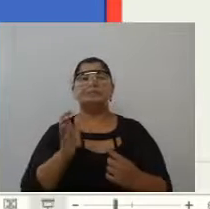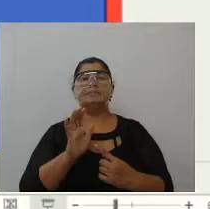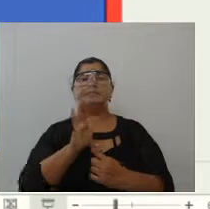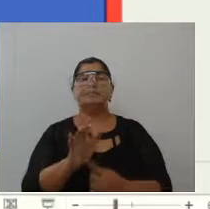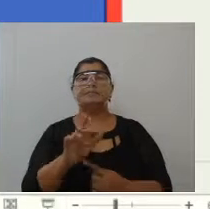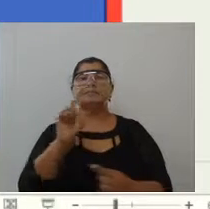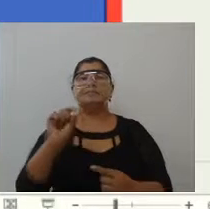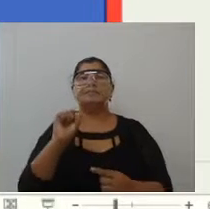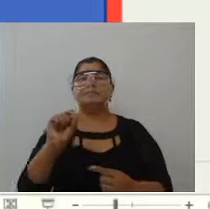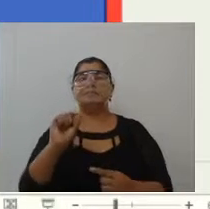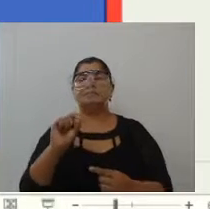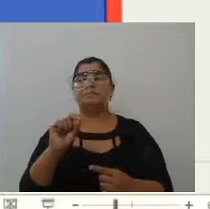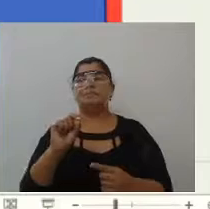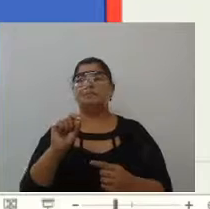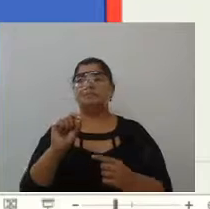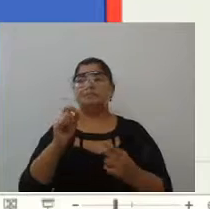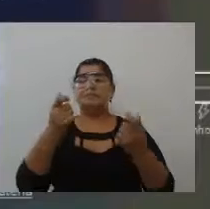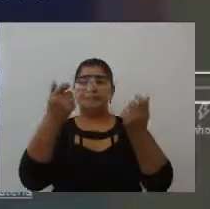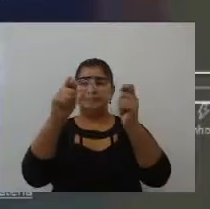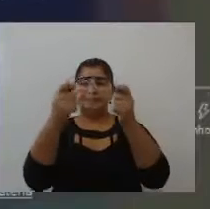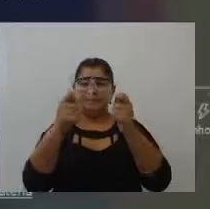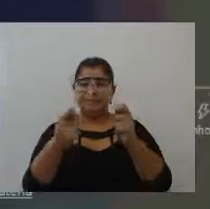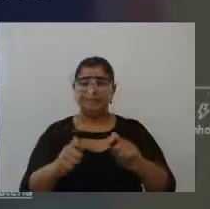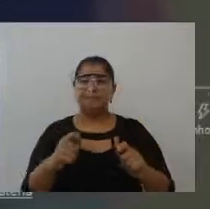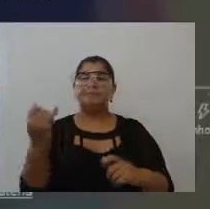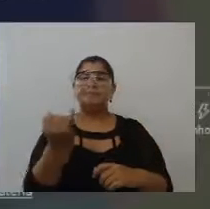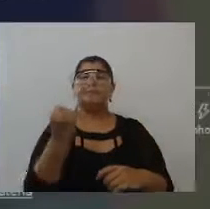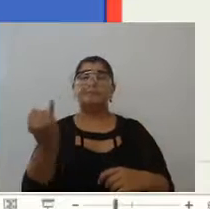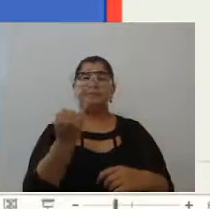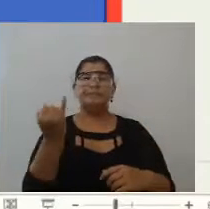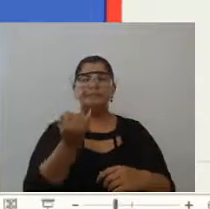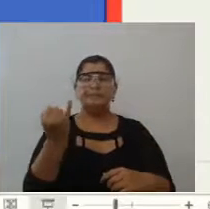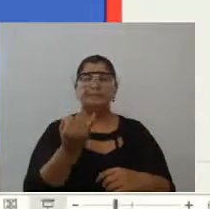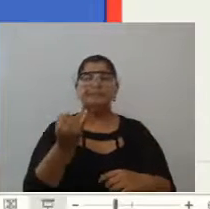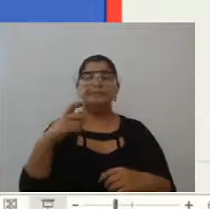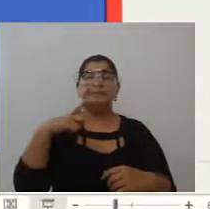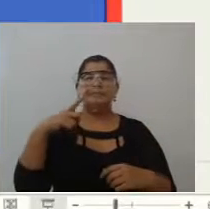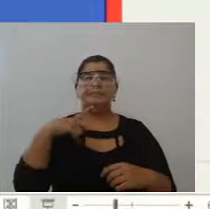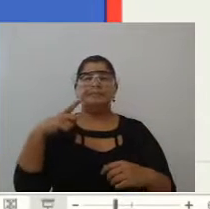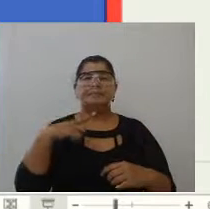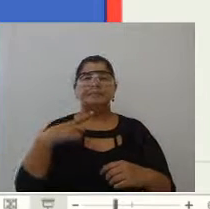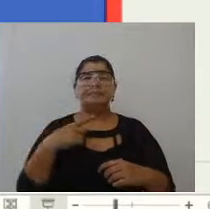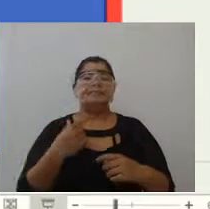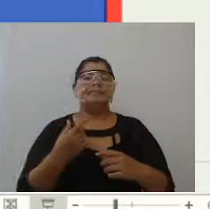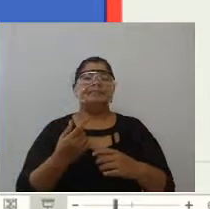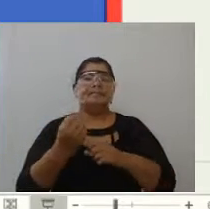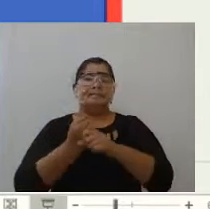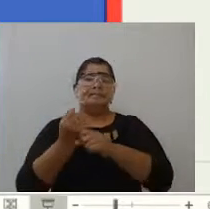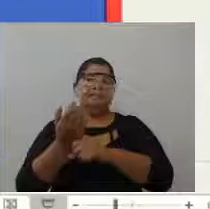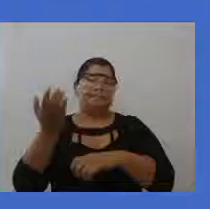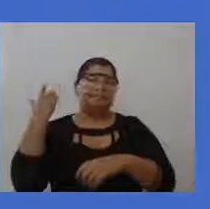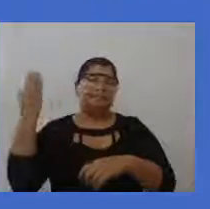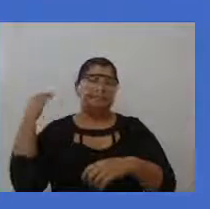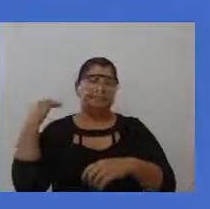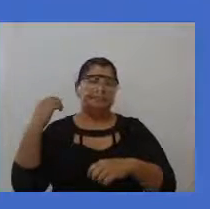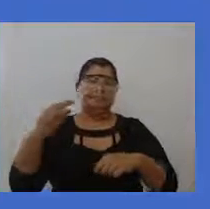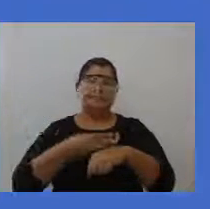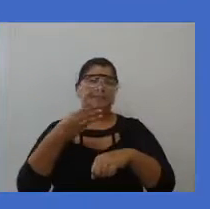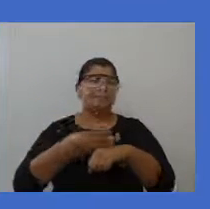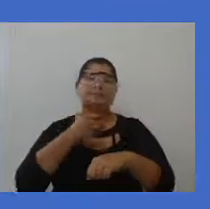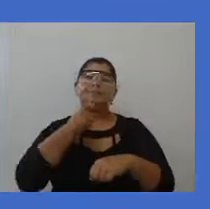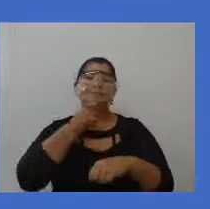uma imagem, é uma imagem muito importante, é uma imagem que existe desde antes do advento do WhatsApp.